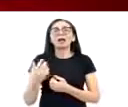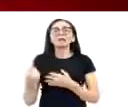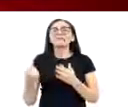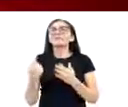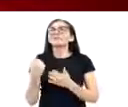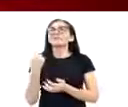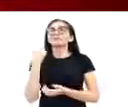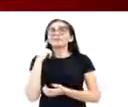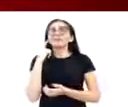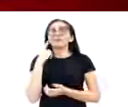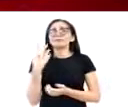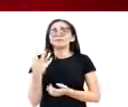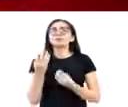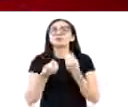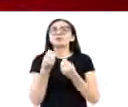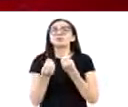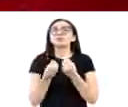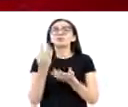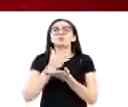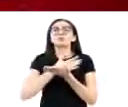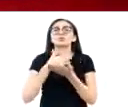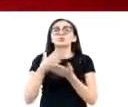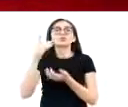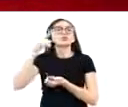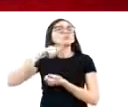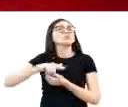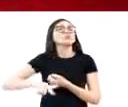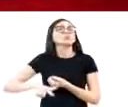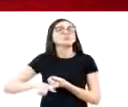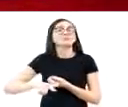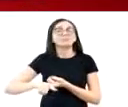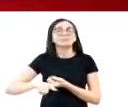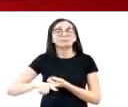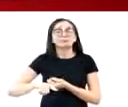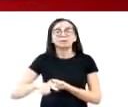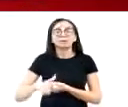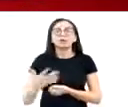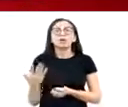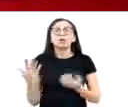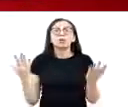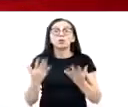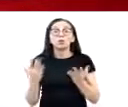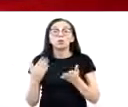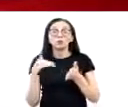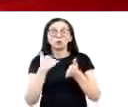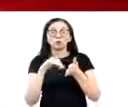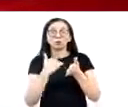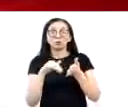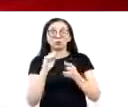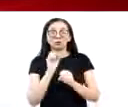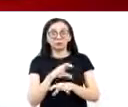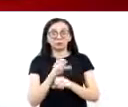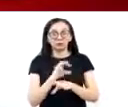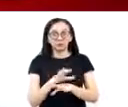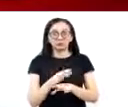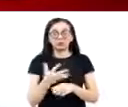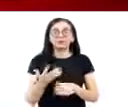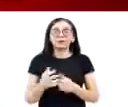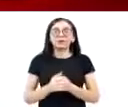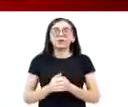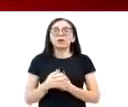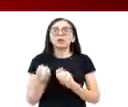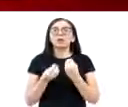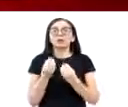Um dos grandes dilemas hoje, nosso, secretários municipais, é exatamente